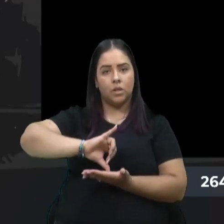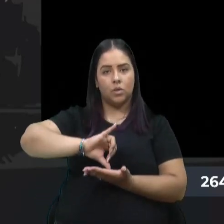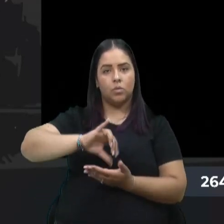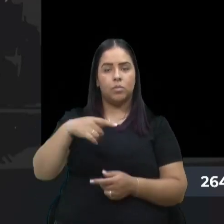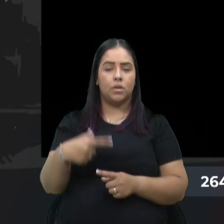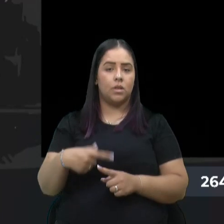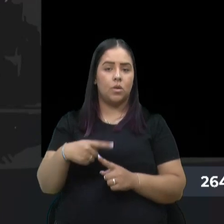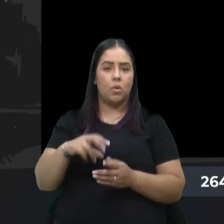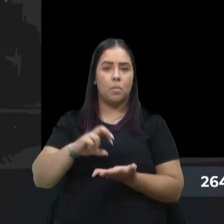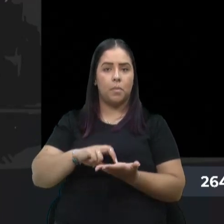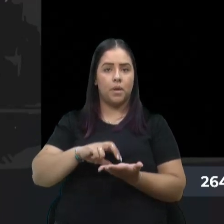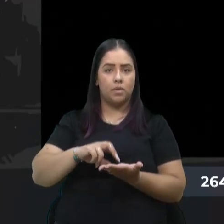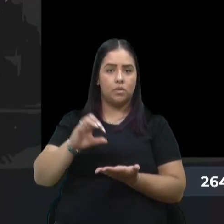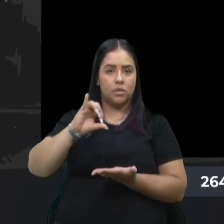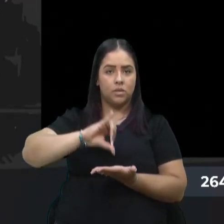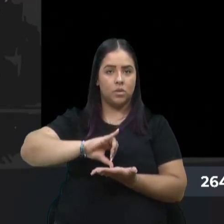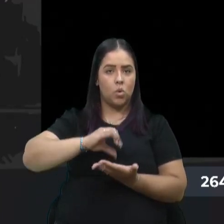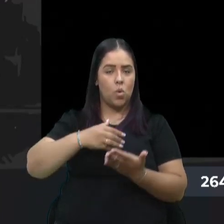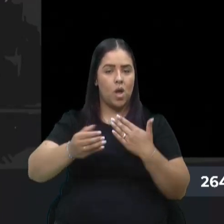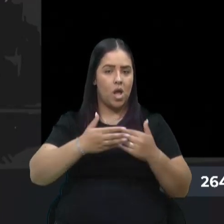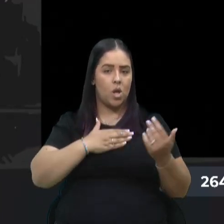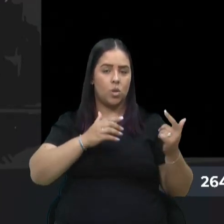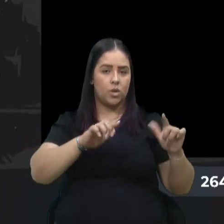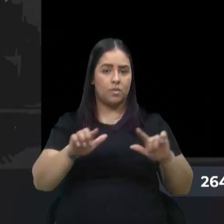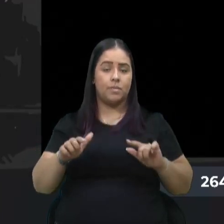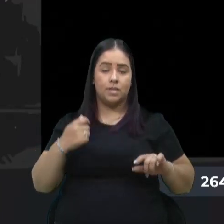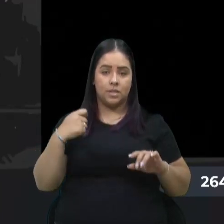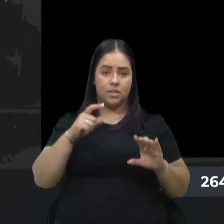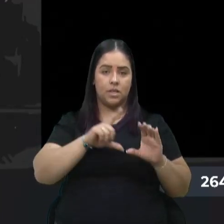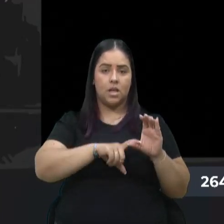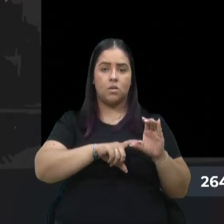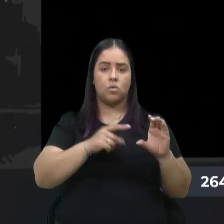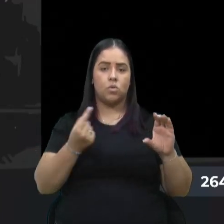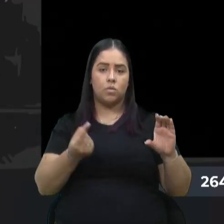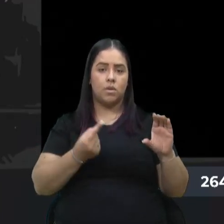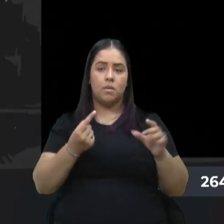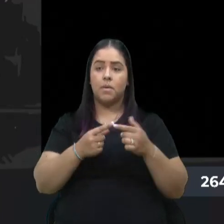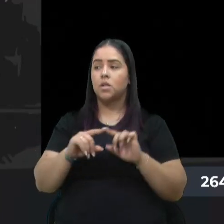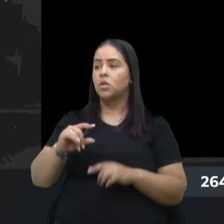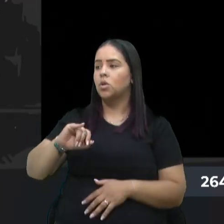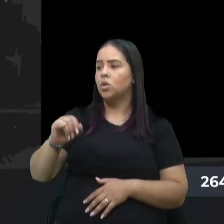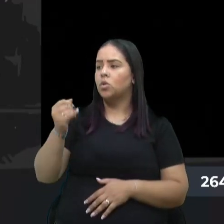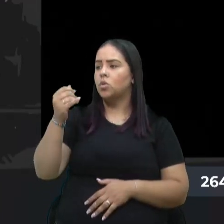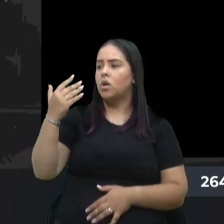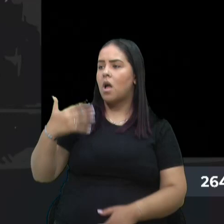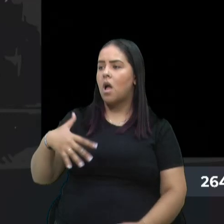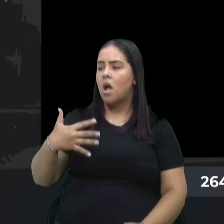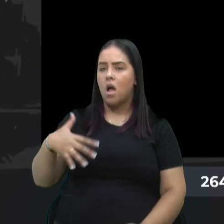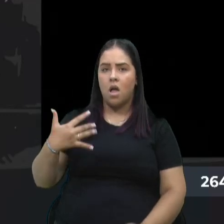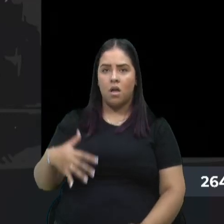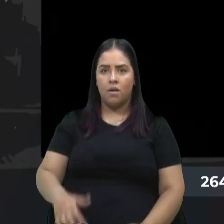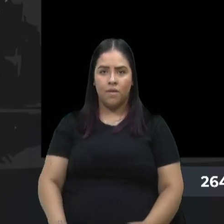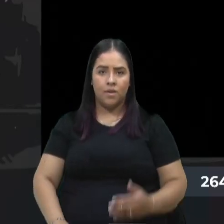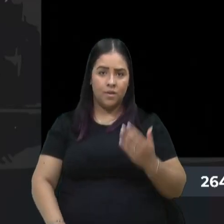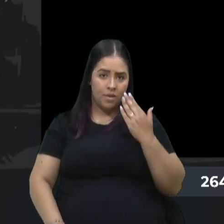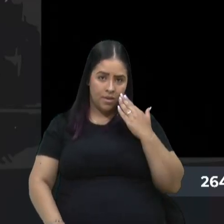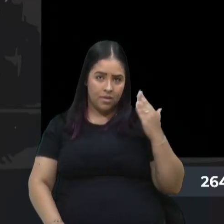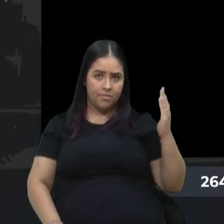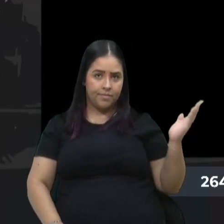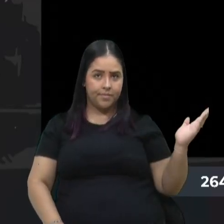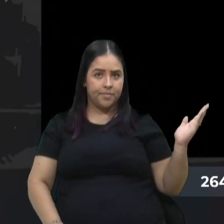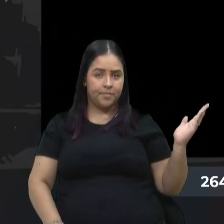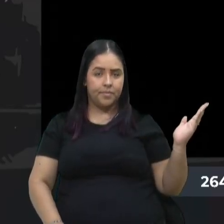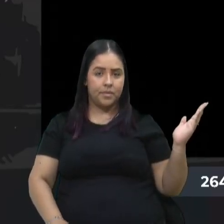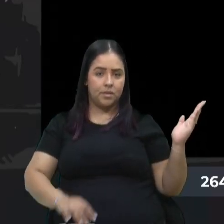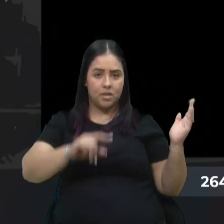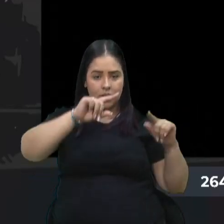Central, em qualquer lugar civilizado do mundo, precisa ter autonomia. Ah, mas o juro está muito alto. Vocês estão vendo esse gráfico aqui? Esse